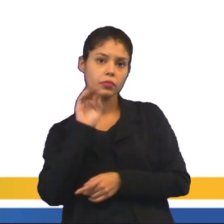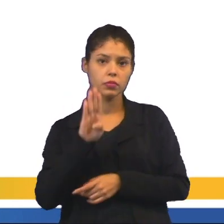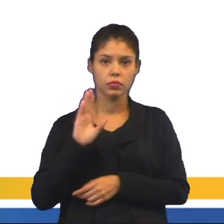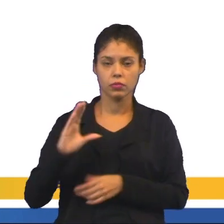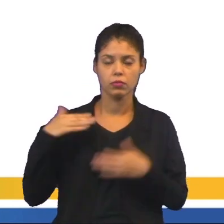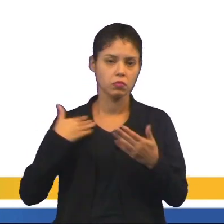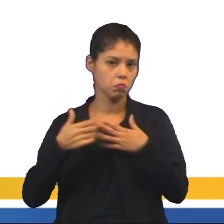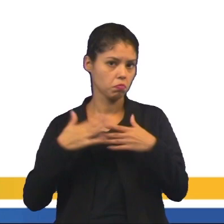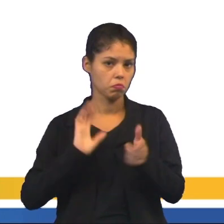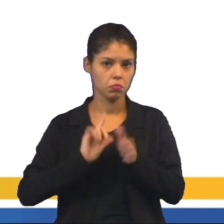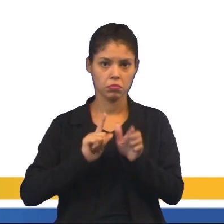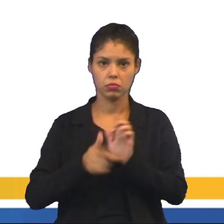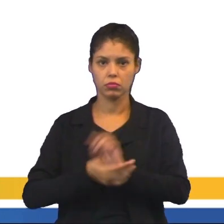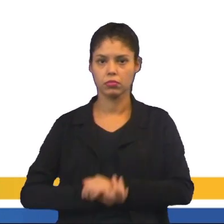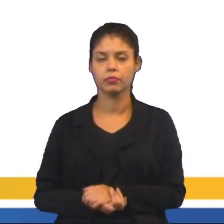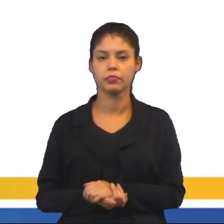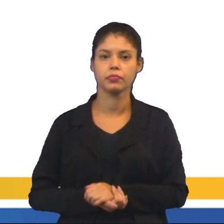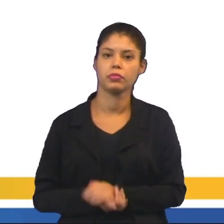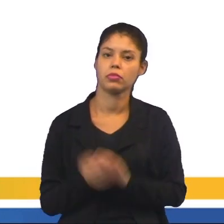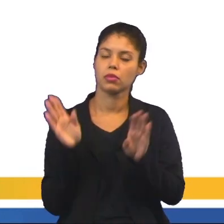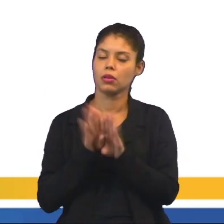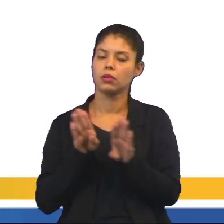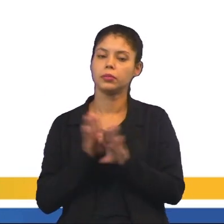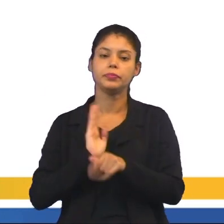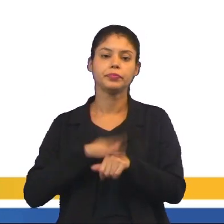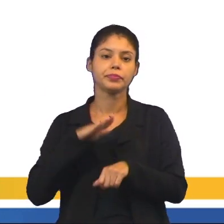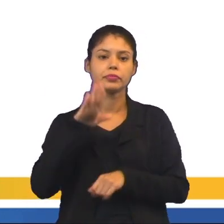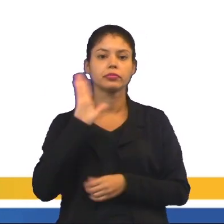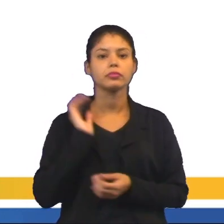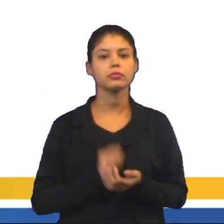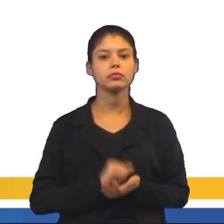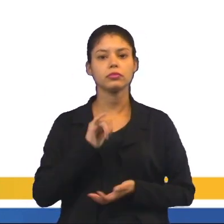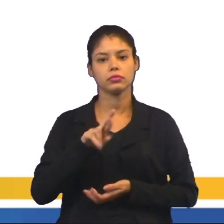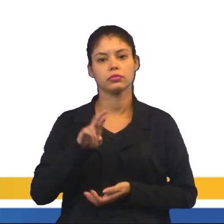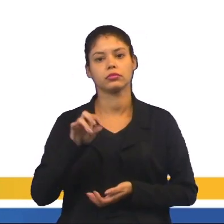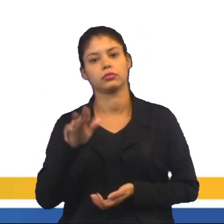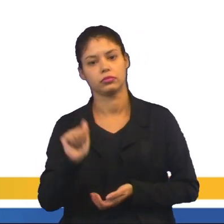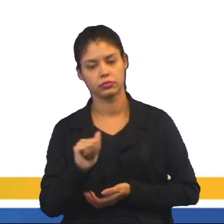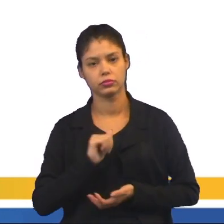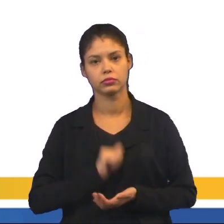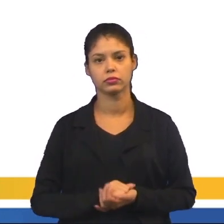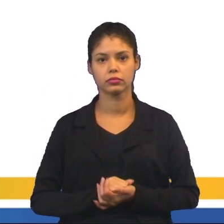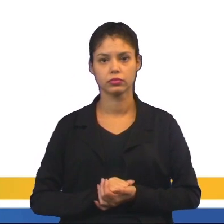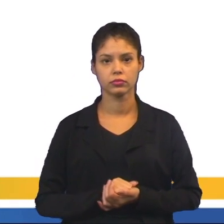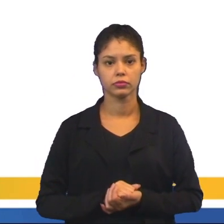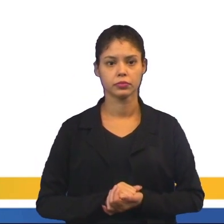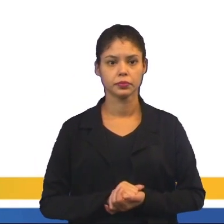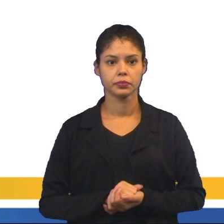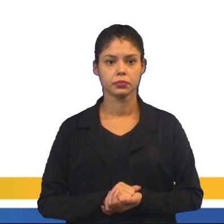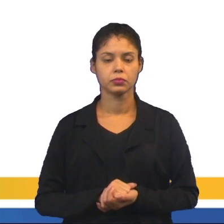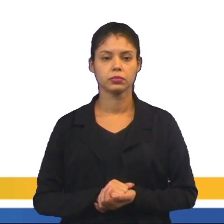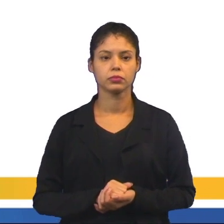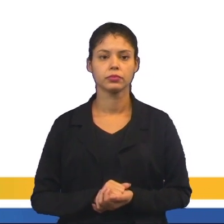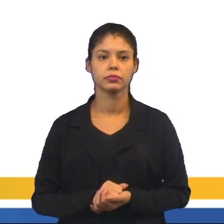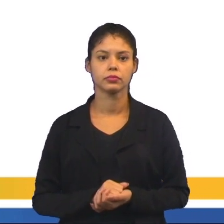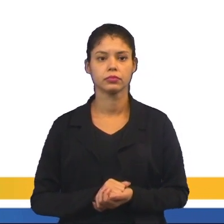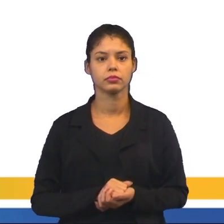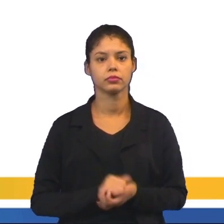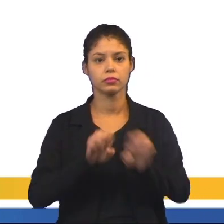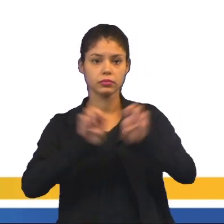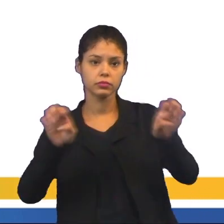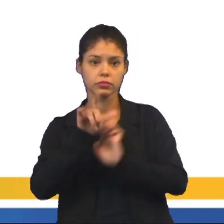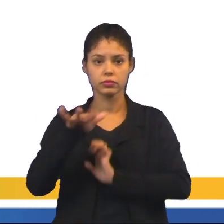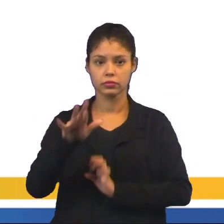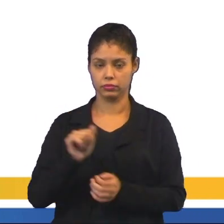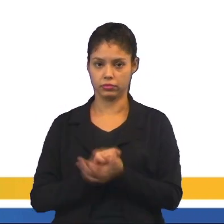b, qualquer letra. E também mais incógnitas, tá? Continuando.